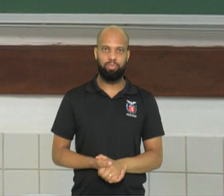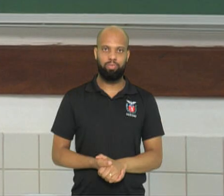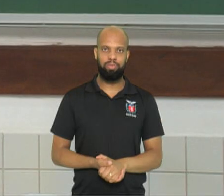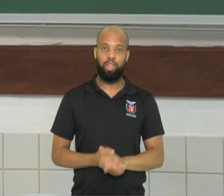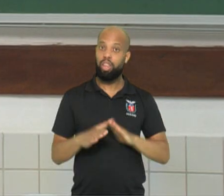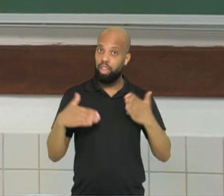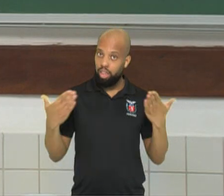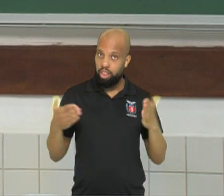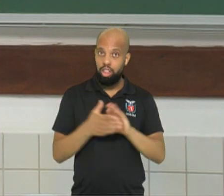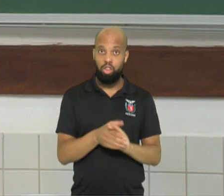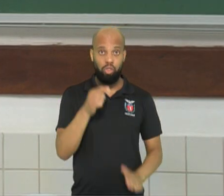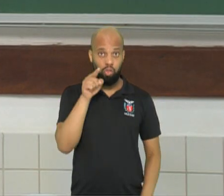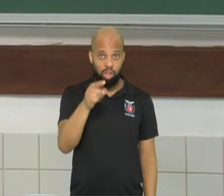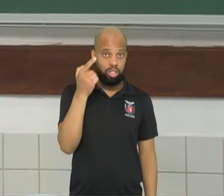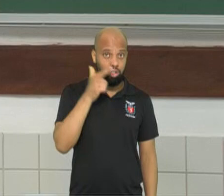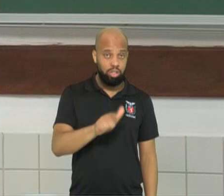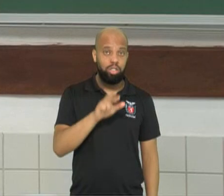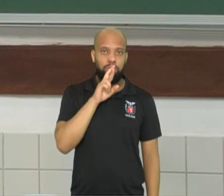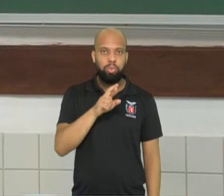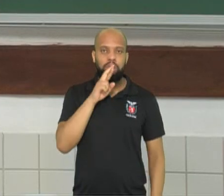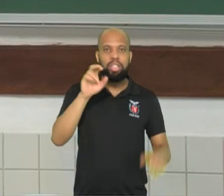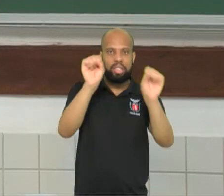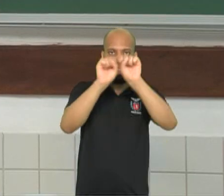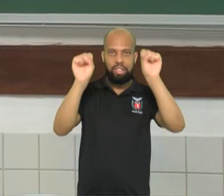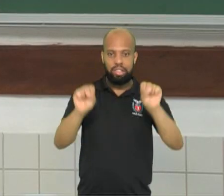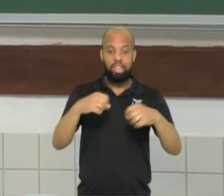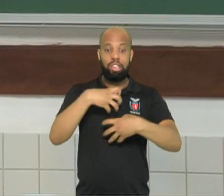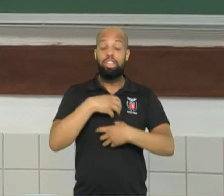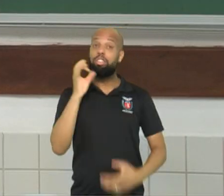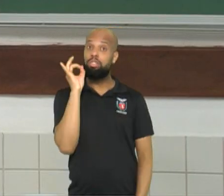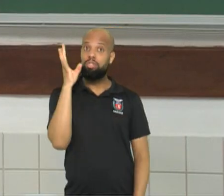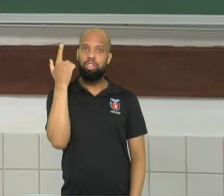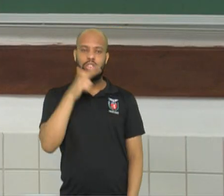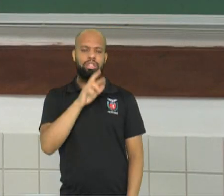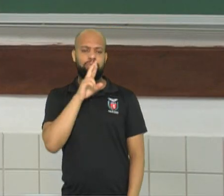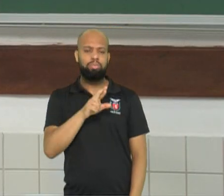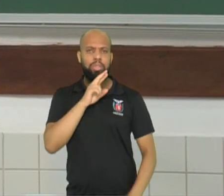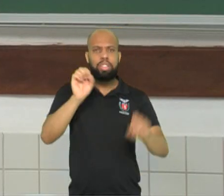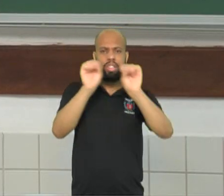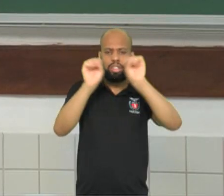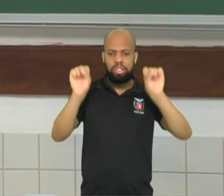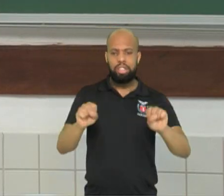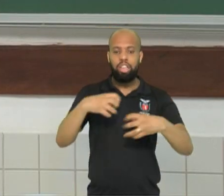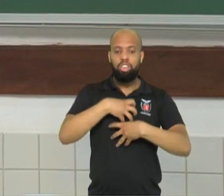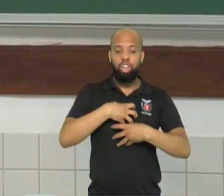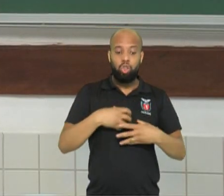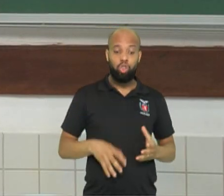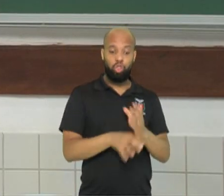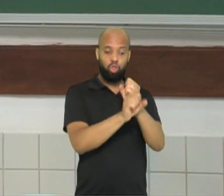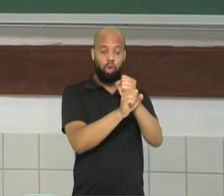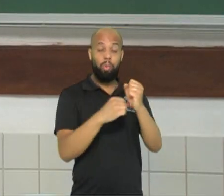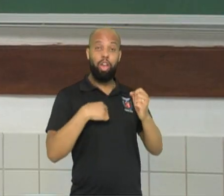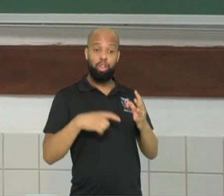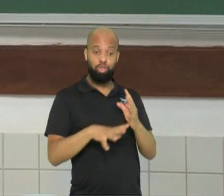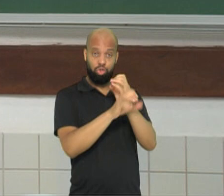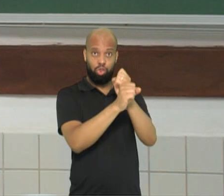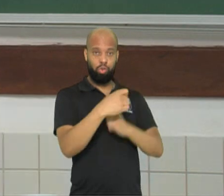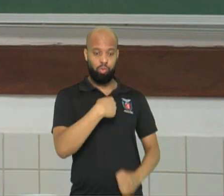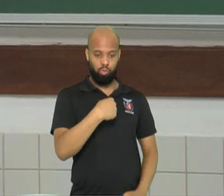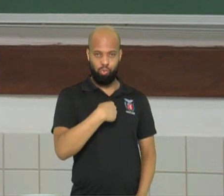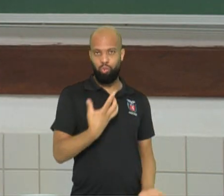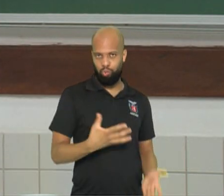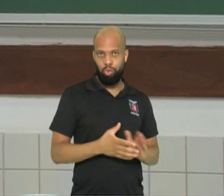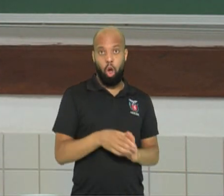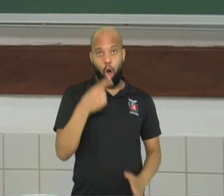E daí, conseguiram resolver esse sistema? A maneira mais fácil de resolver esse sistema é pelo método da adição. Eu somo os valores, vamos lá?